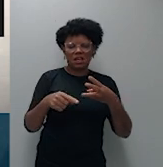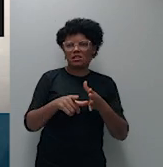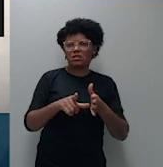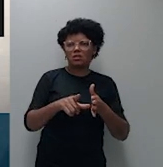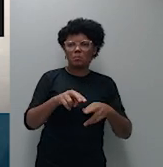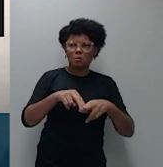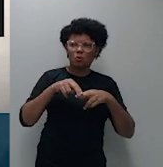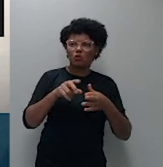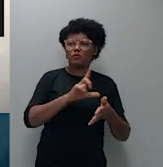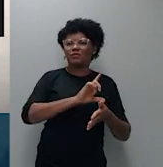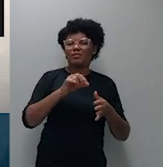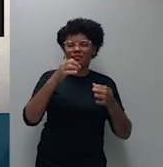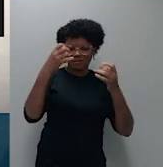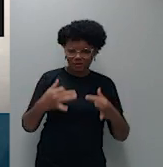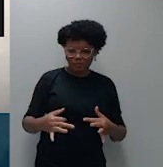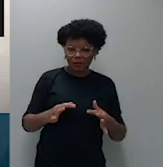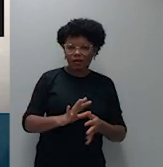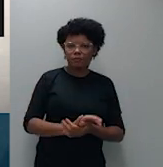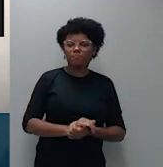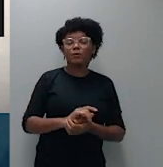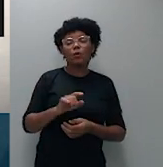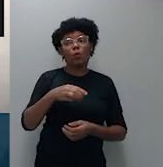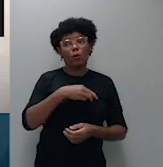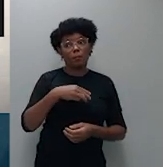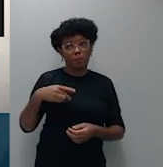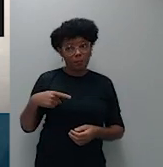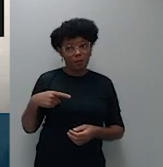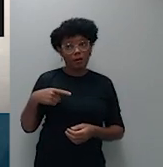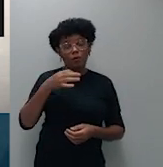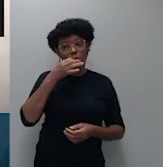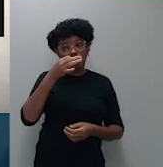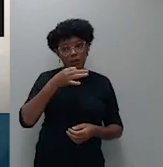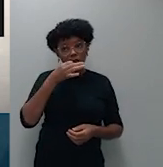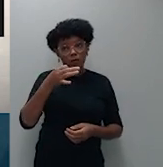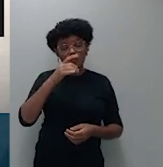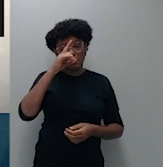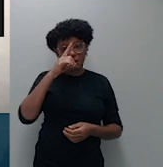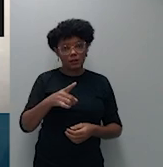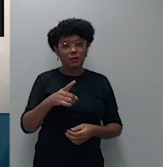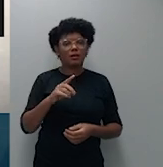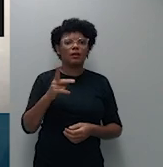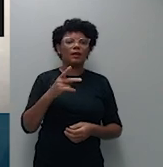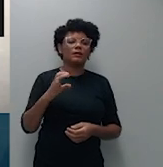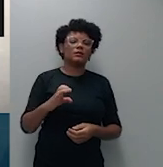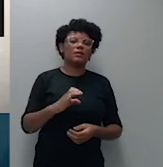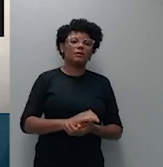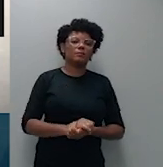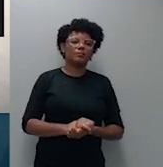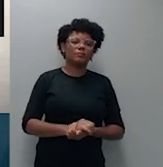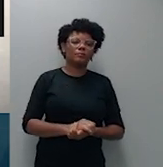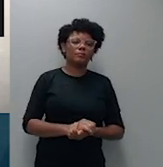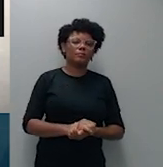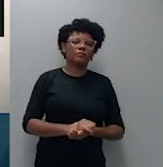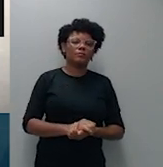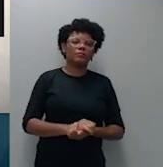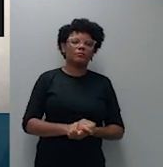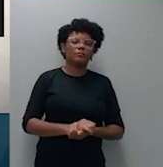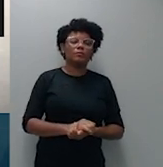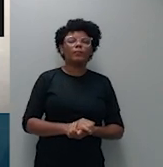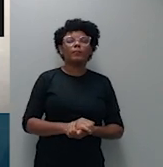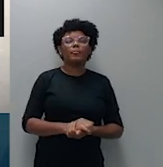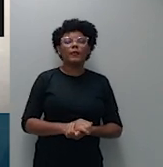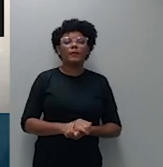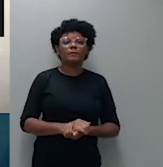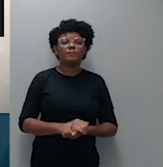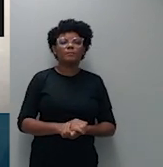neste momento adequado a preservar o melhor interesse da criança Campinas pela concessão da ordem dos copos exposto concedo